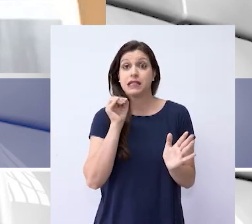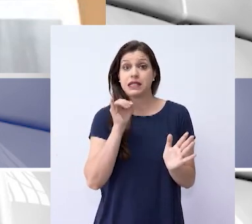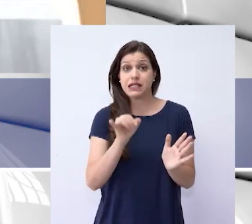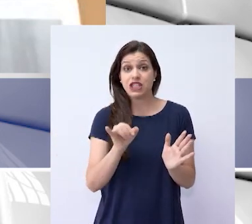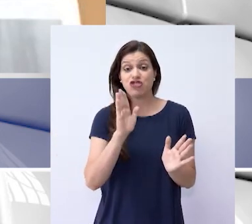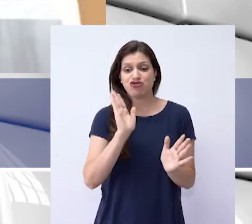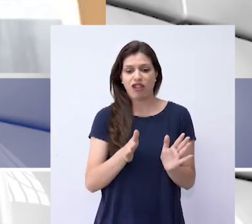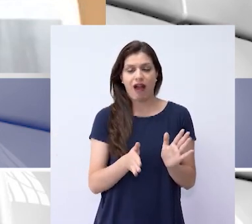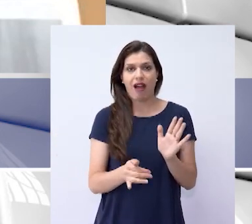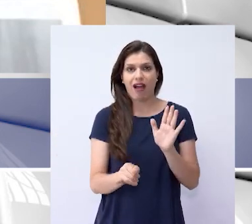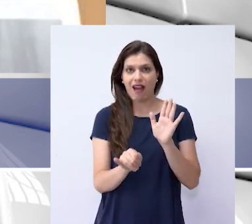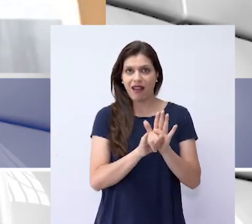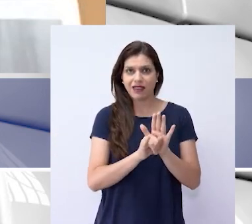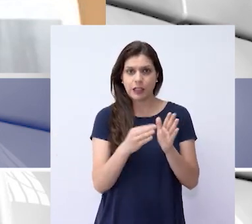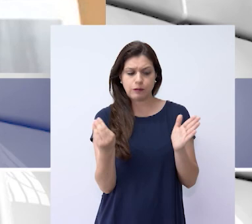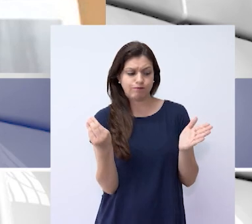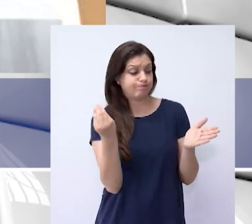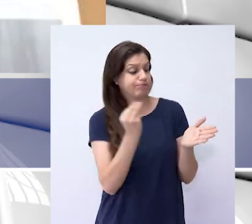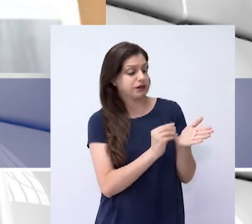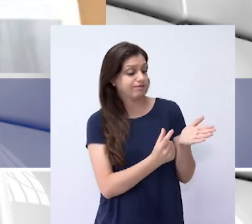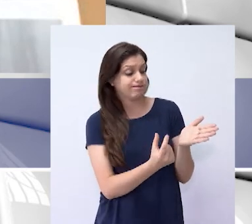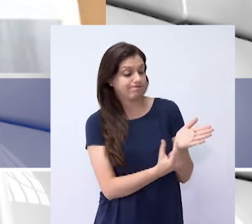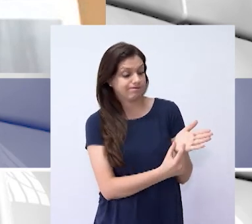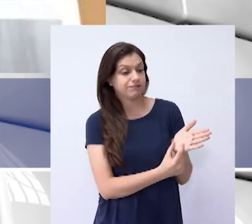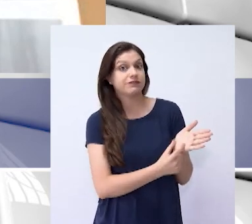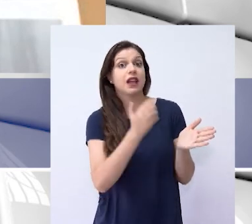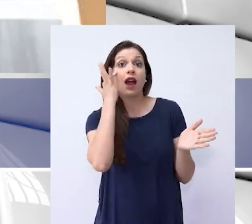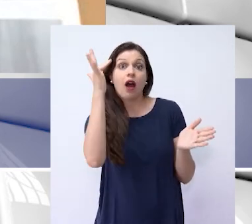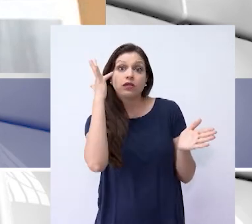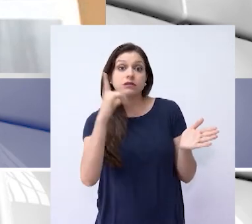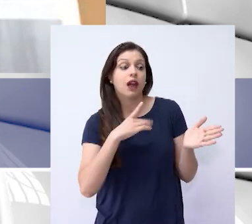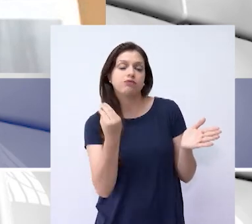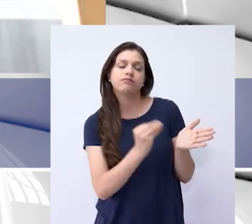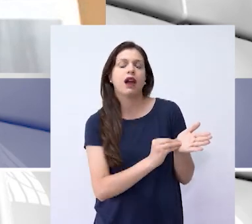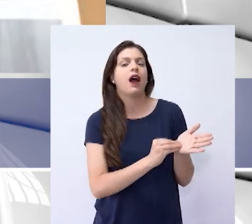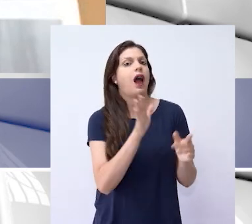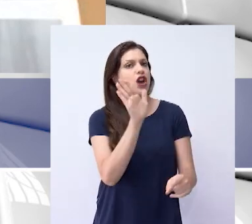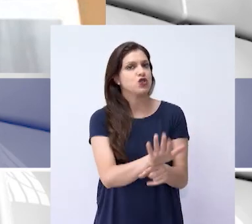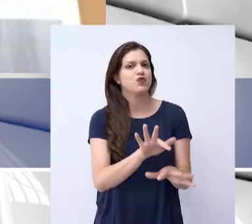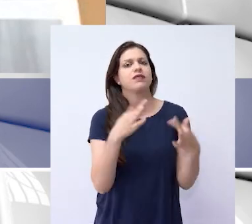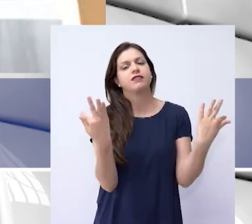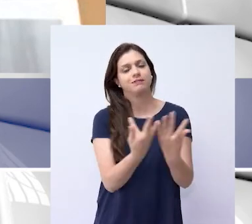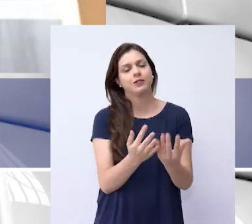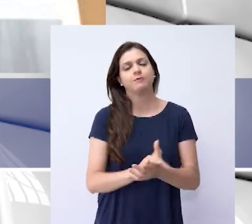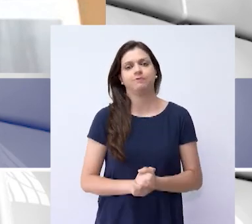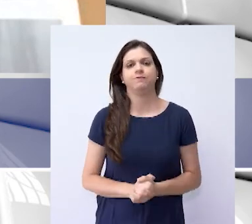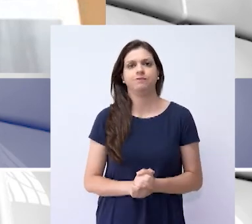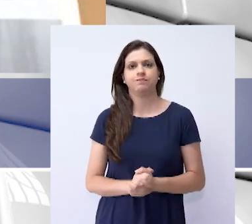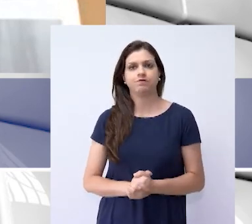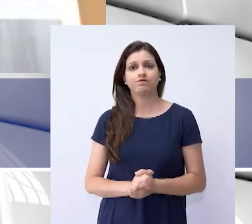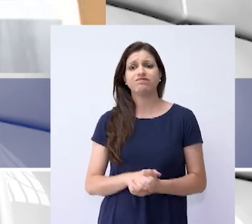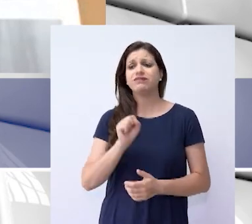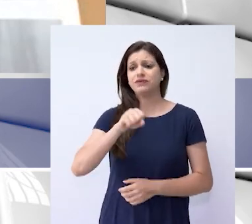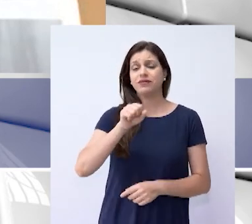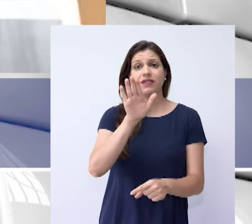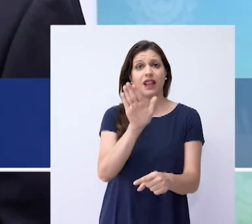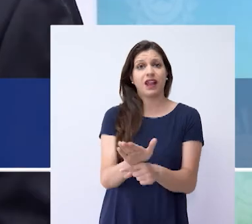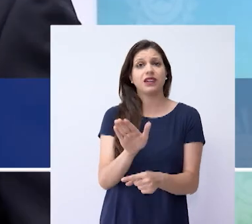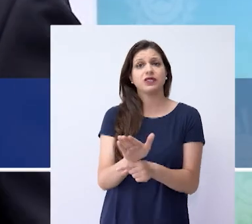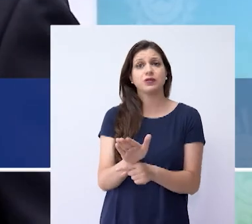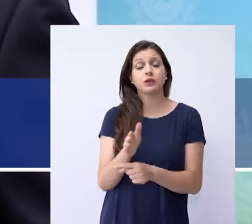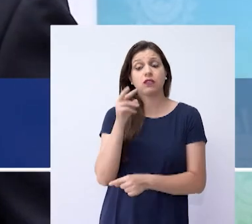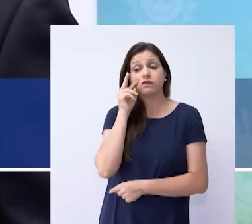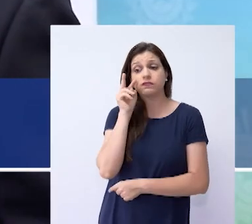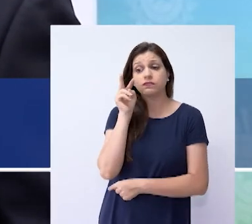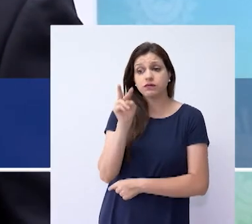e com essa inserção na carteira de identidade, isso vai facilitar muito a vida dessas famílias.